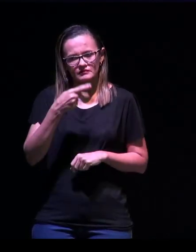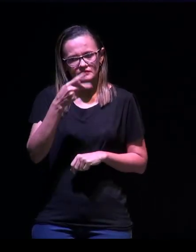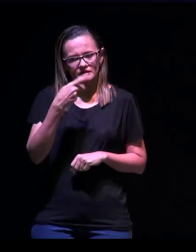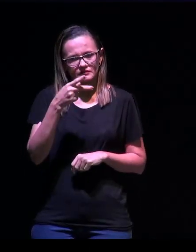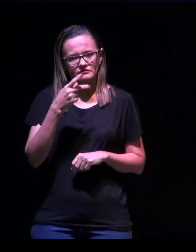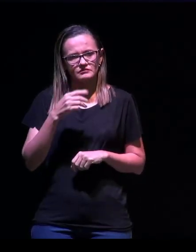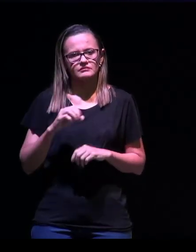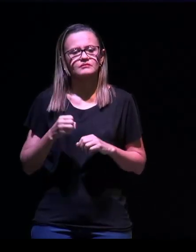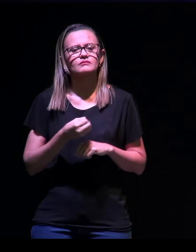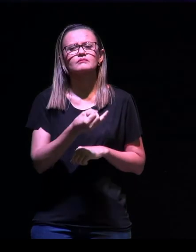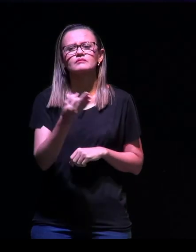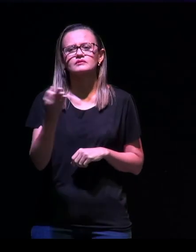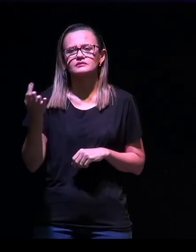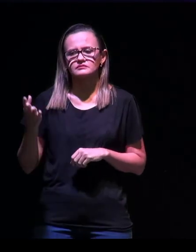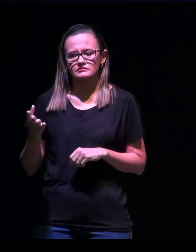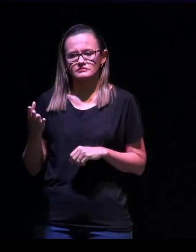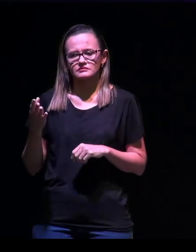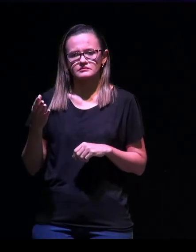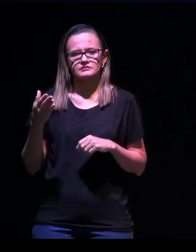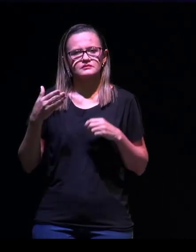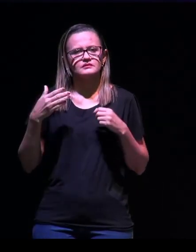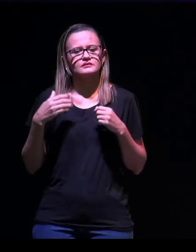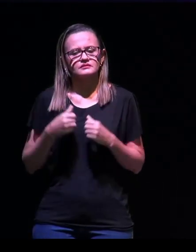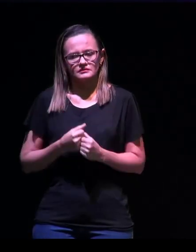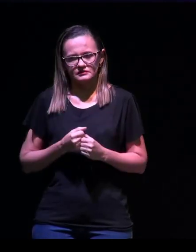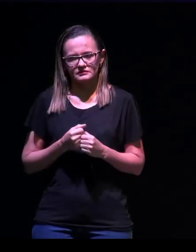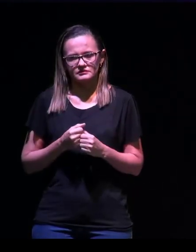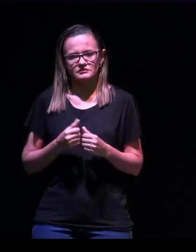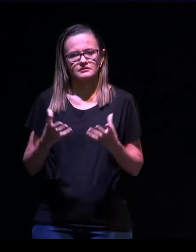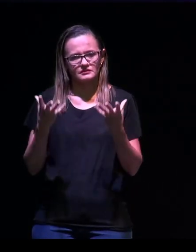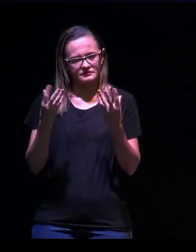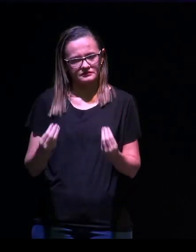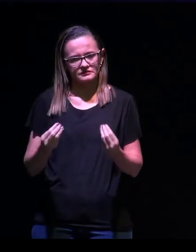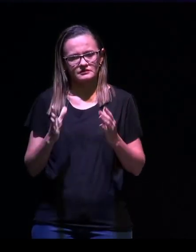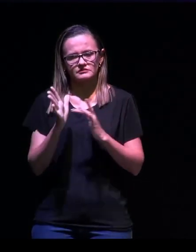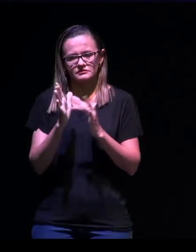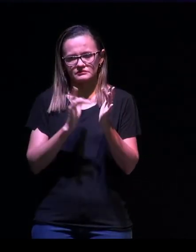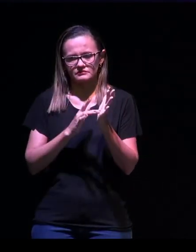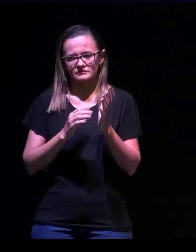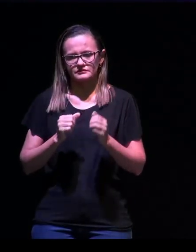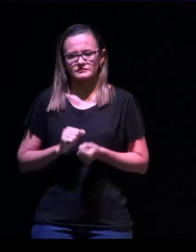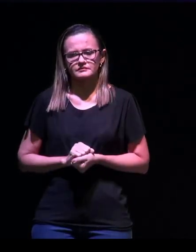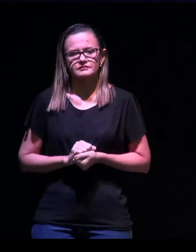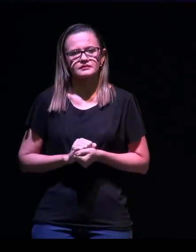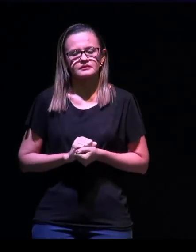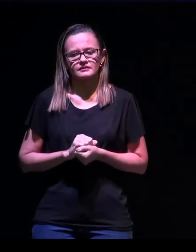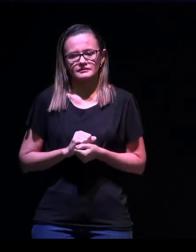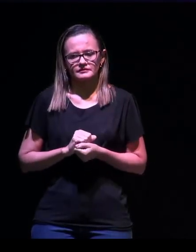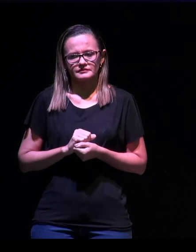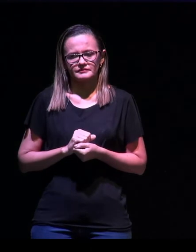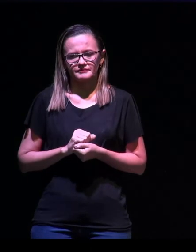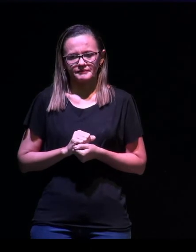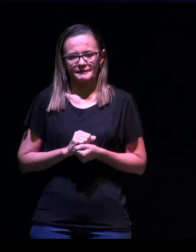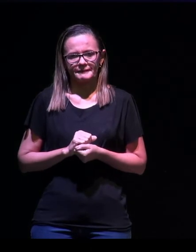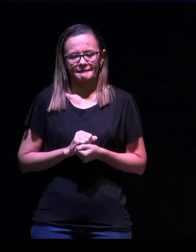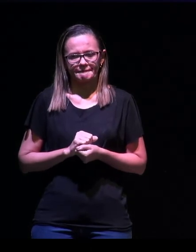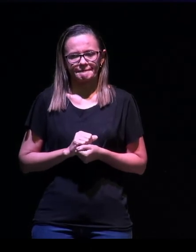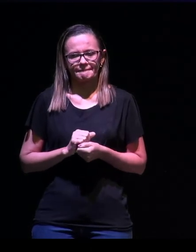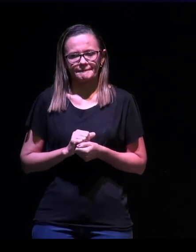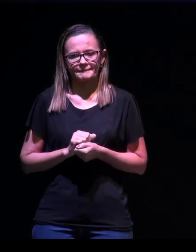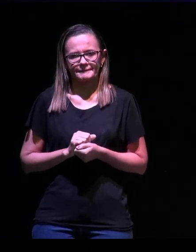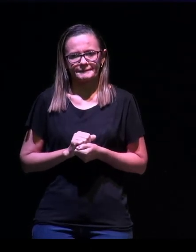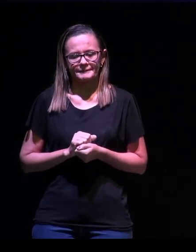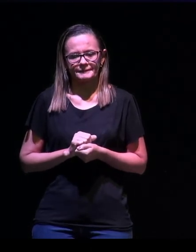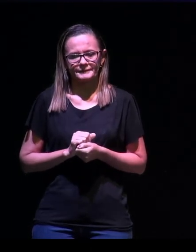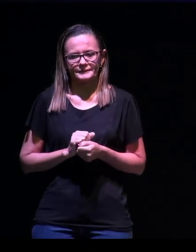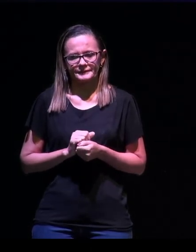Cristo? Então você pode se alegrar, porque você vai estar vendo do alto. Nós vamos olhar isso do alto. Agora deixa eu ler esse